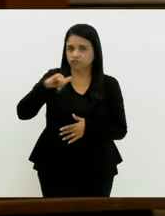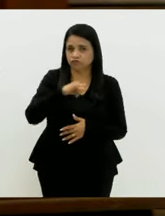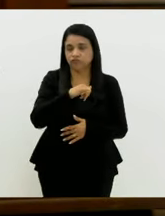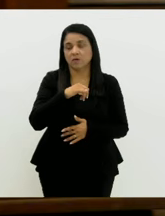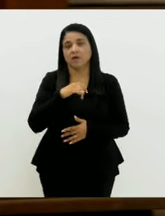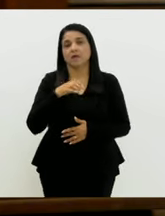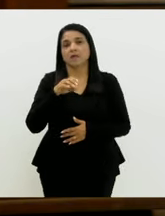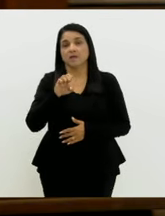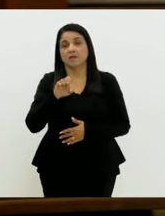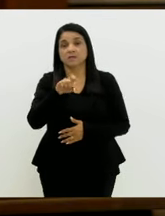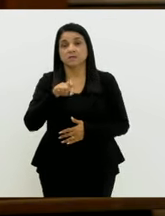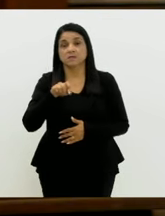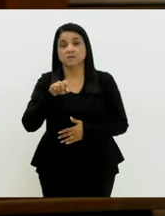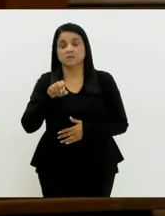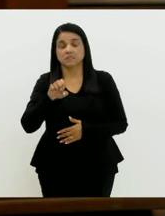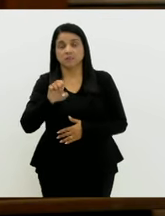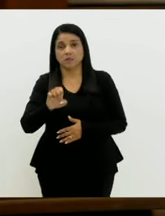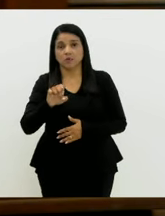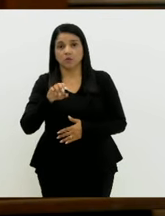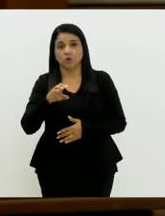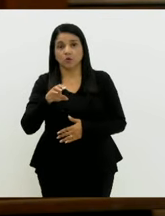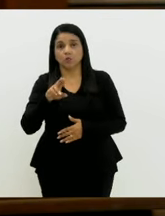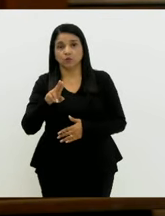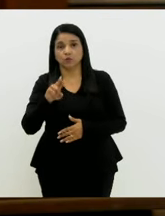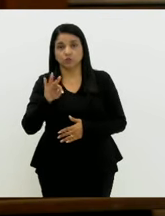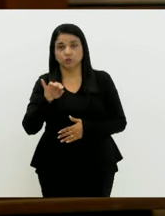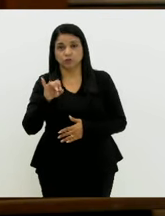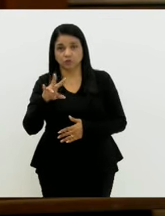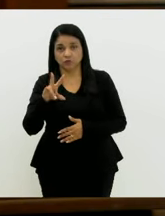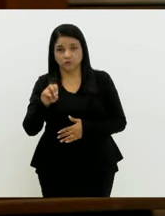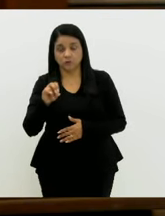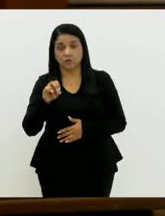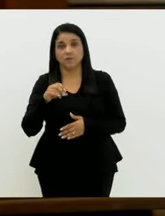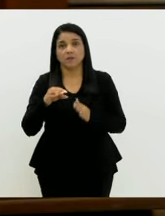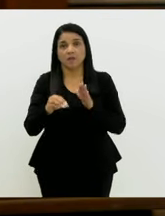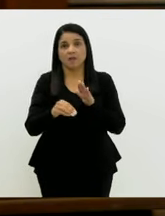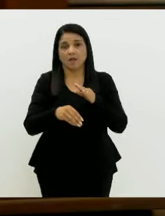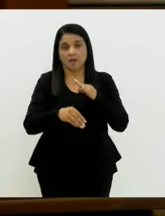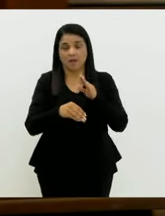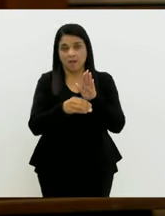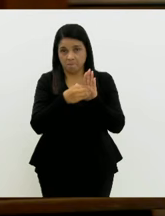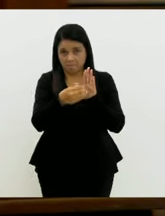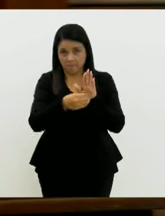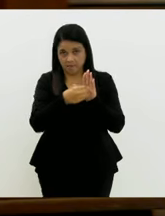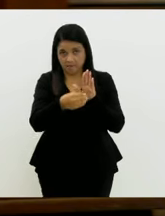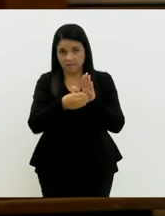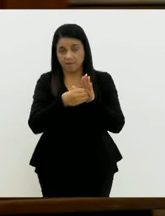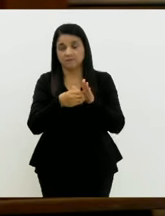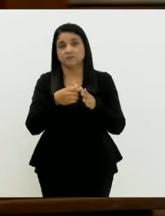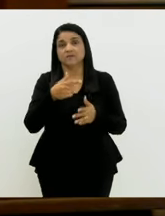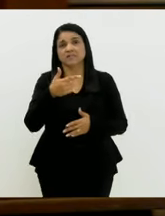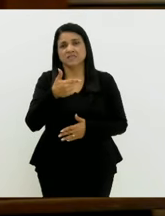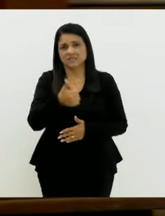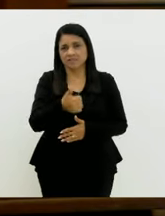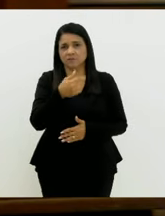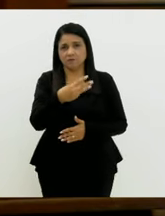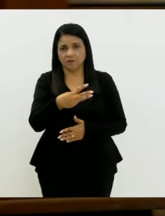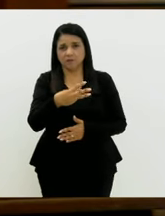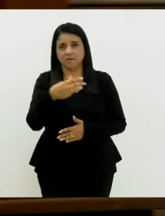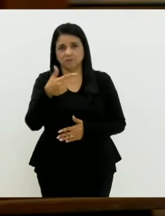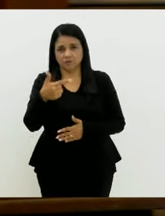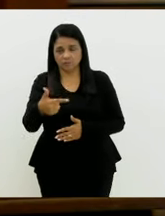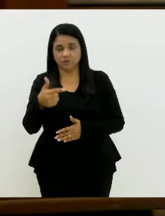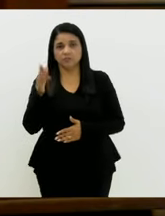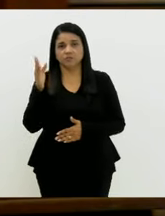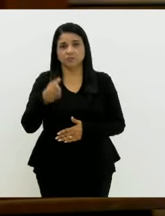dos aviões executivos. A emenda constitucional 132, de 21 de dezembro de